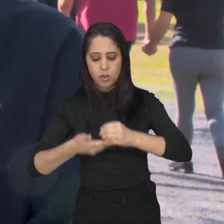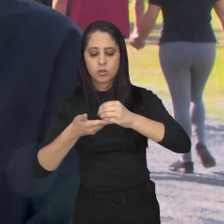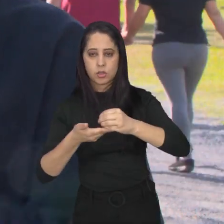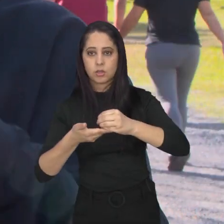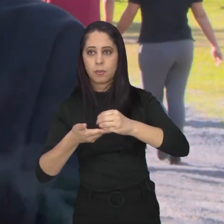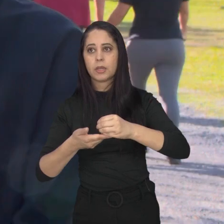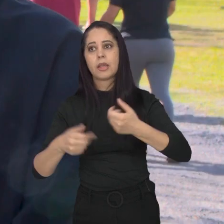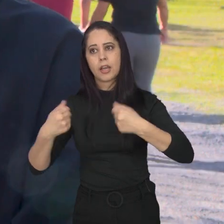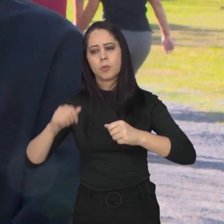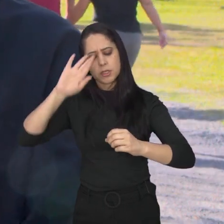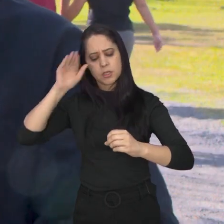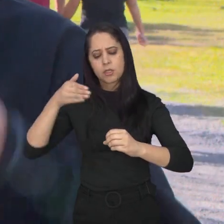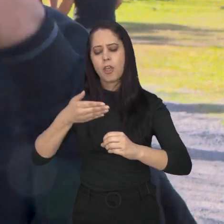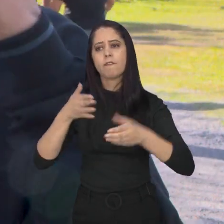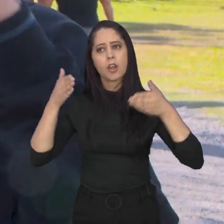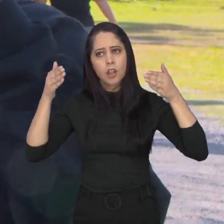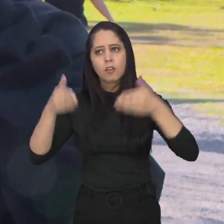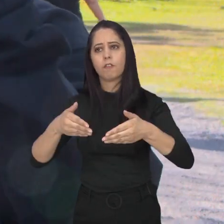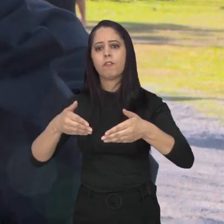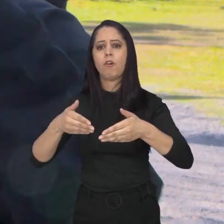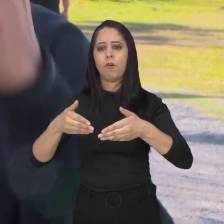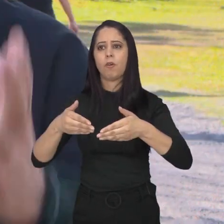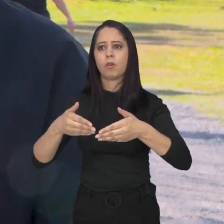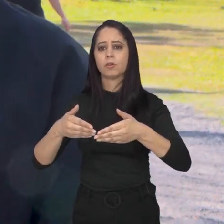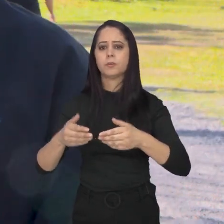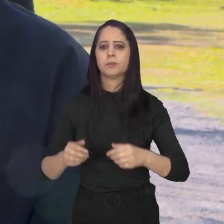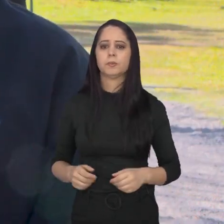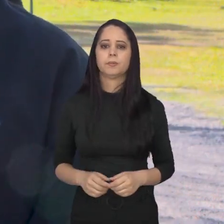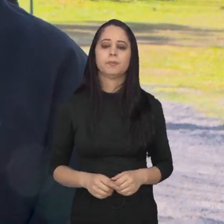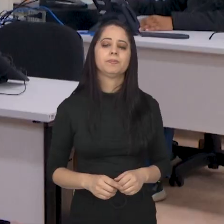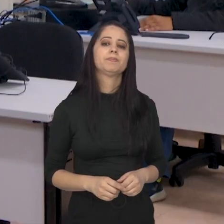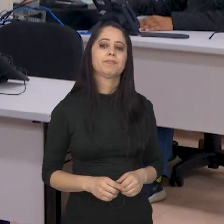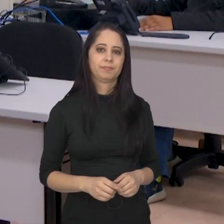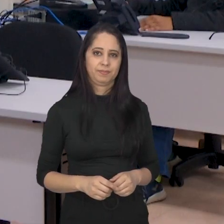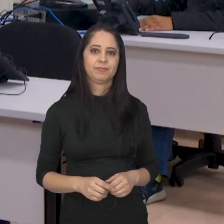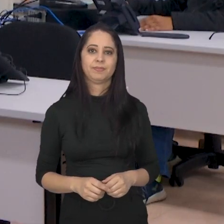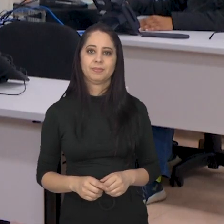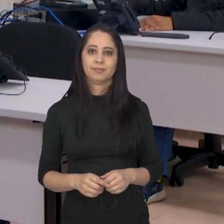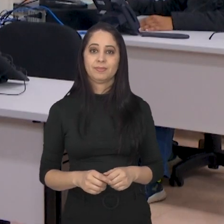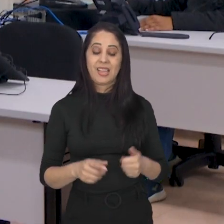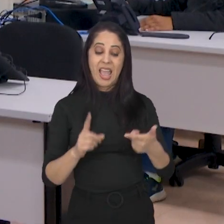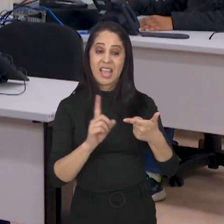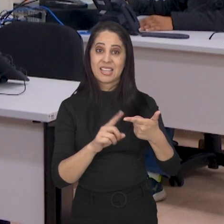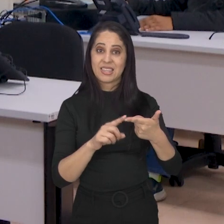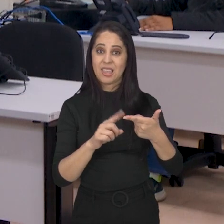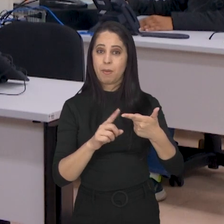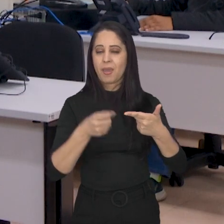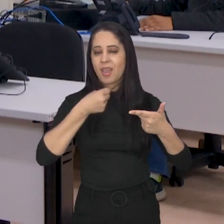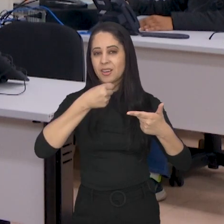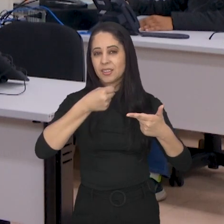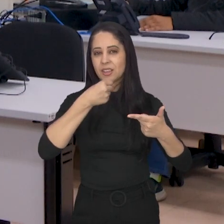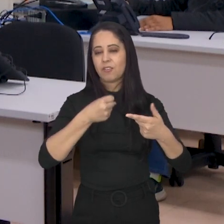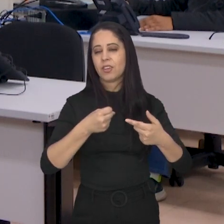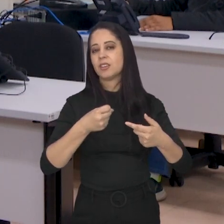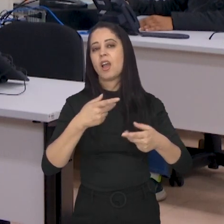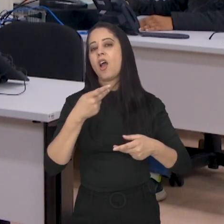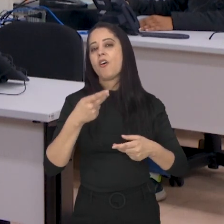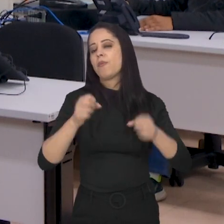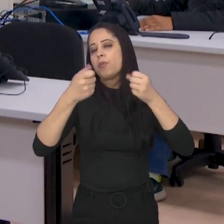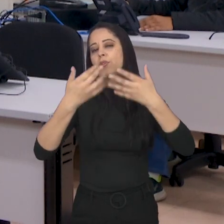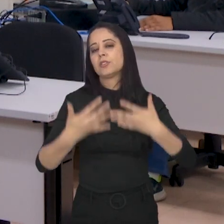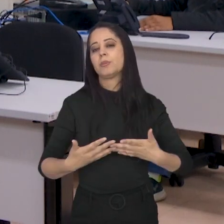poder público e pelo lado da sociedade a gente tem que entender que tem que haver uma mudança efetiva de hábitos, né? A mentalidade